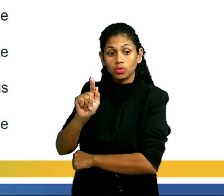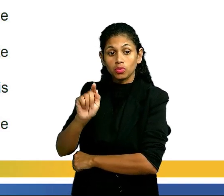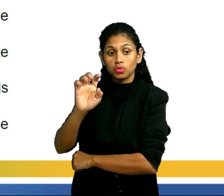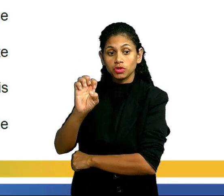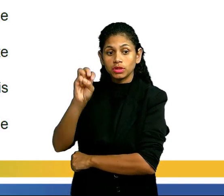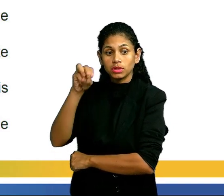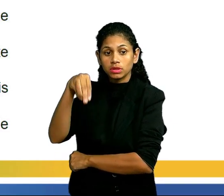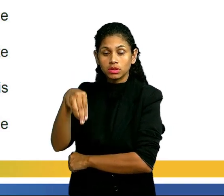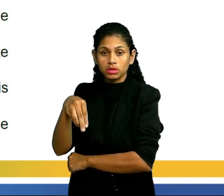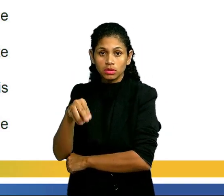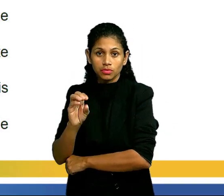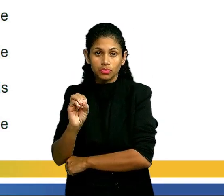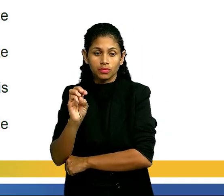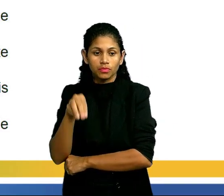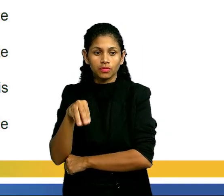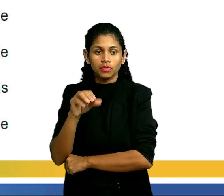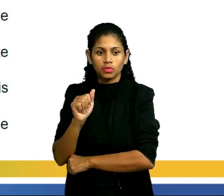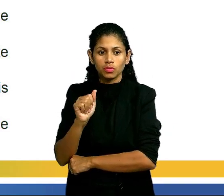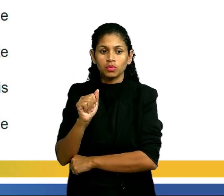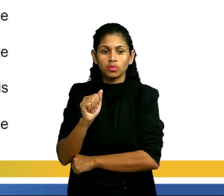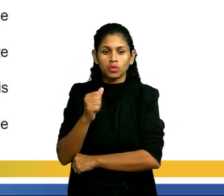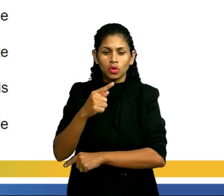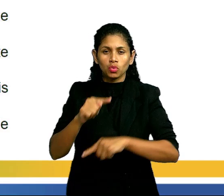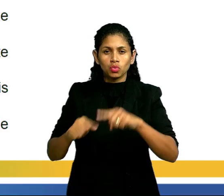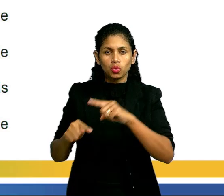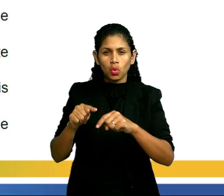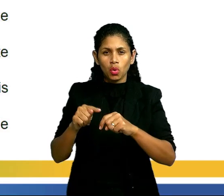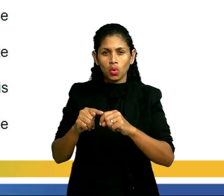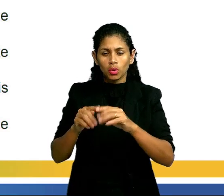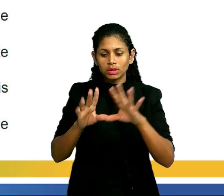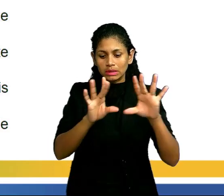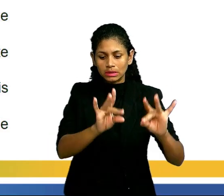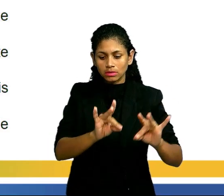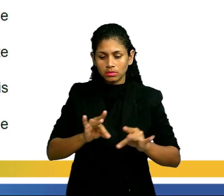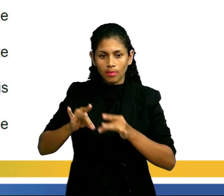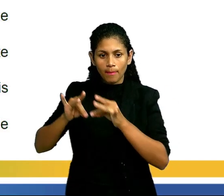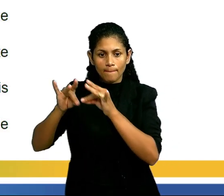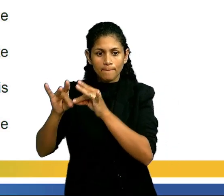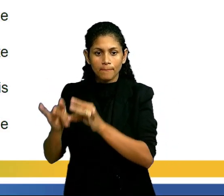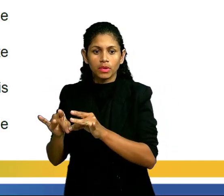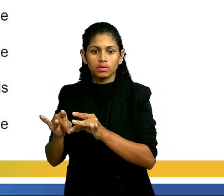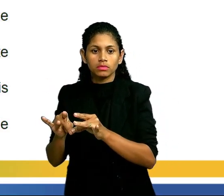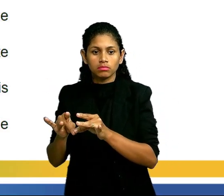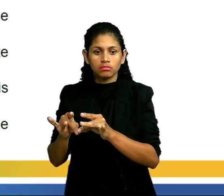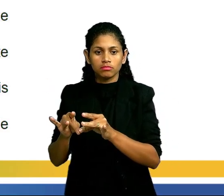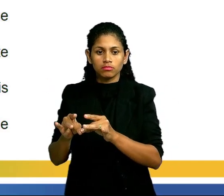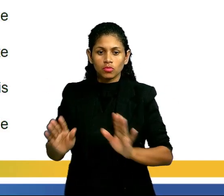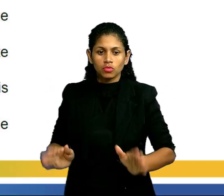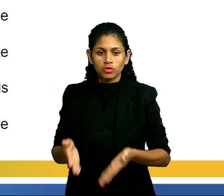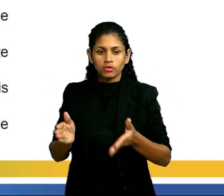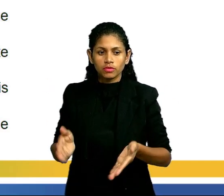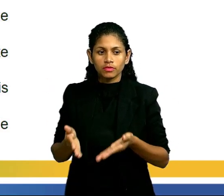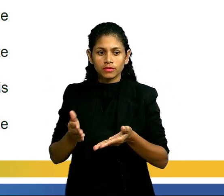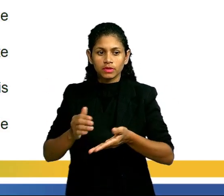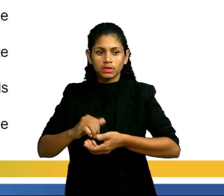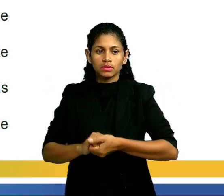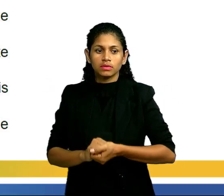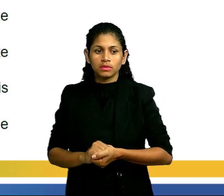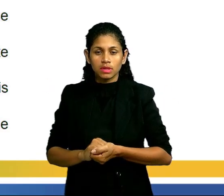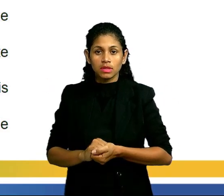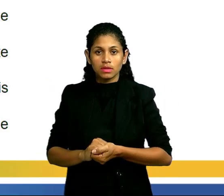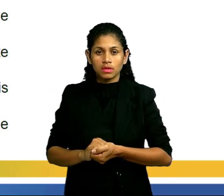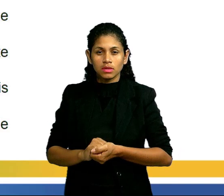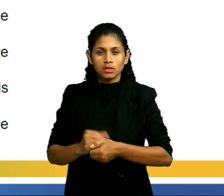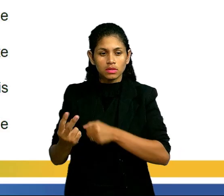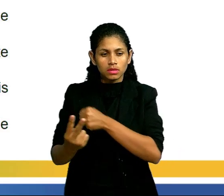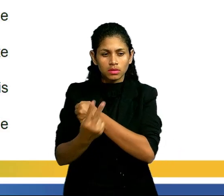antígenos capazes de se ligarem ao vírus, impedindo que este entre nas células do organismo humano.